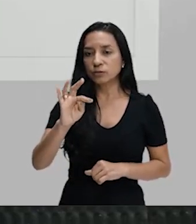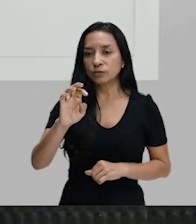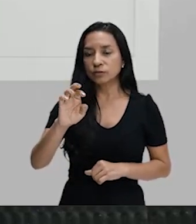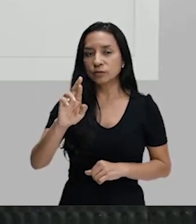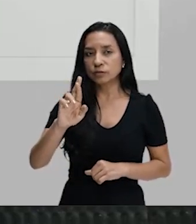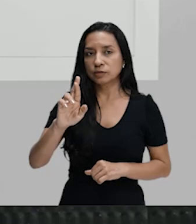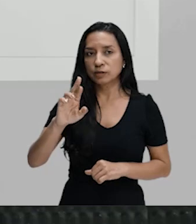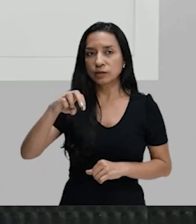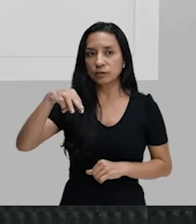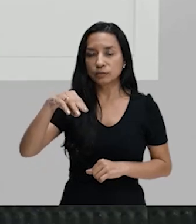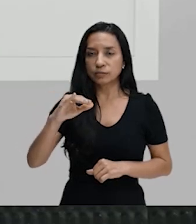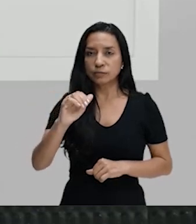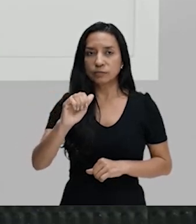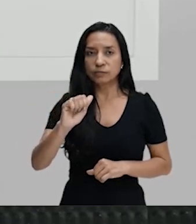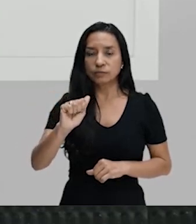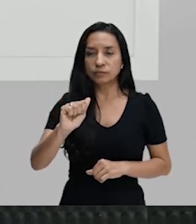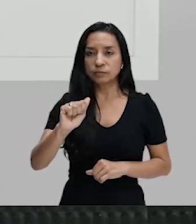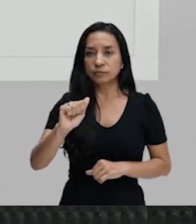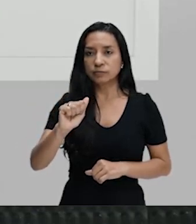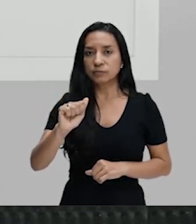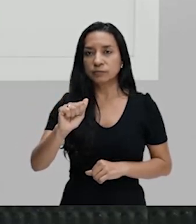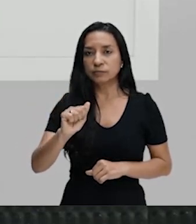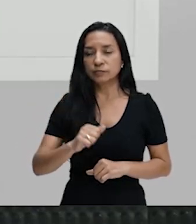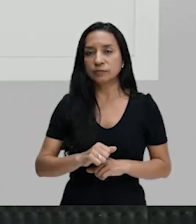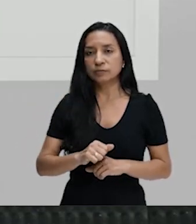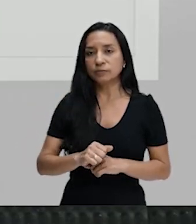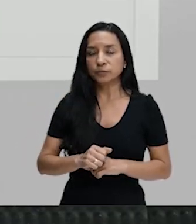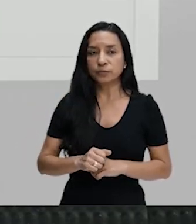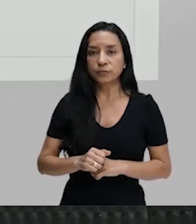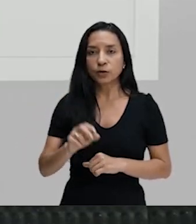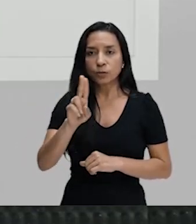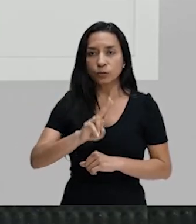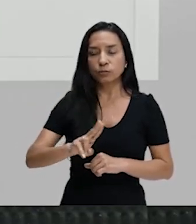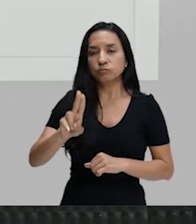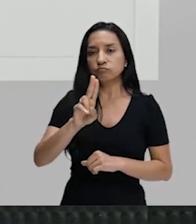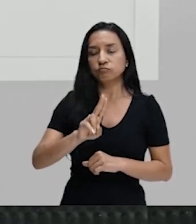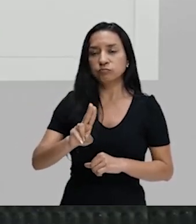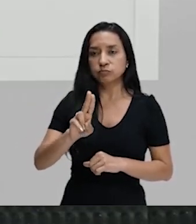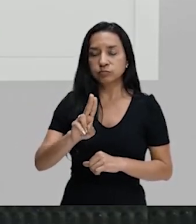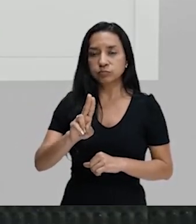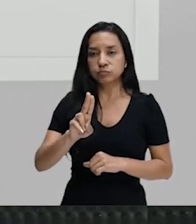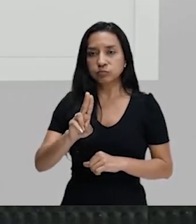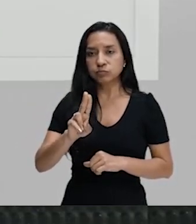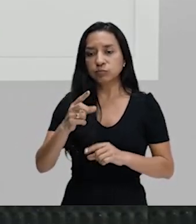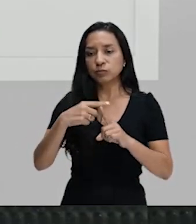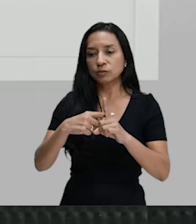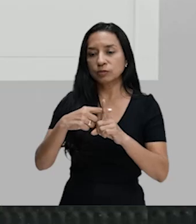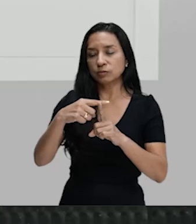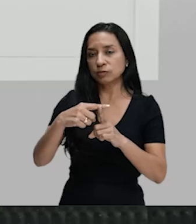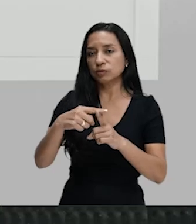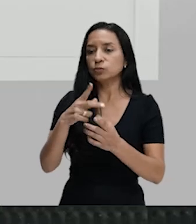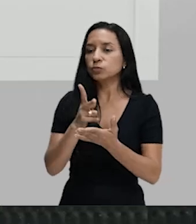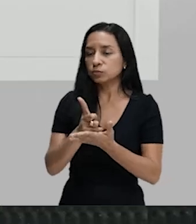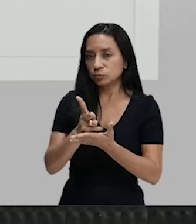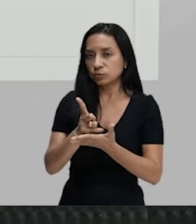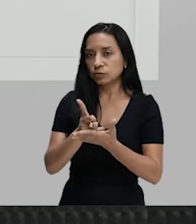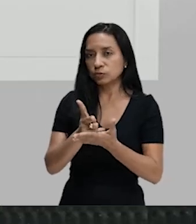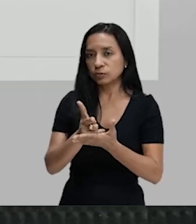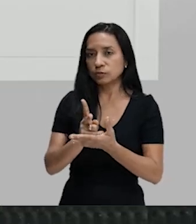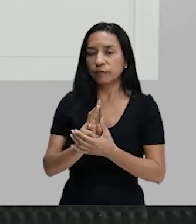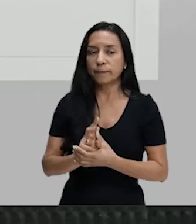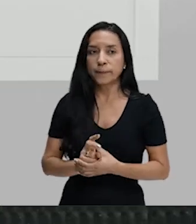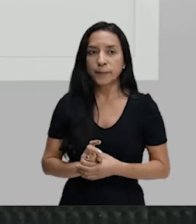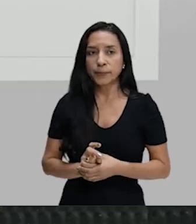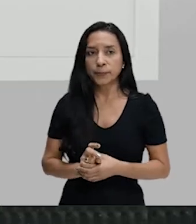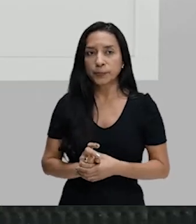A isotérmica, né, ou isoterma, nós utilizamos, né, temperatura constante, ou seja, a variação